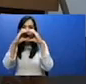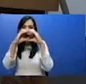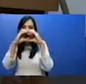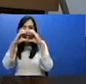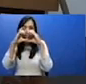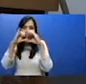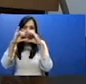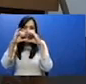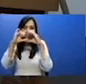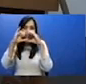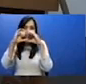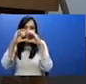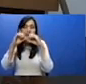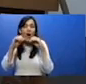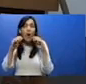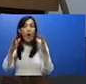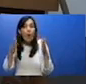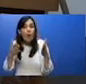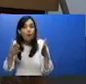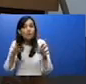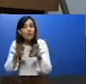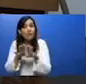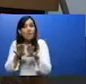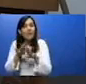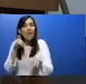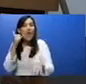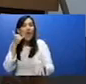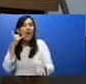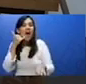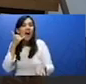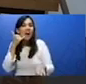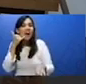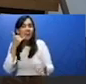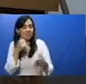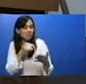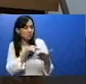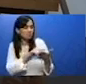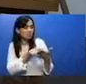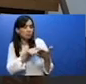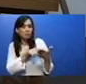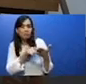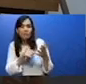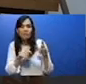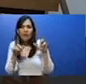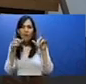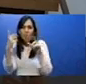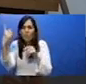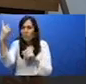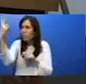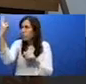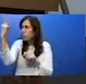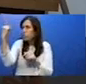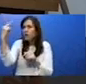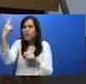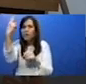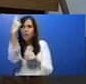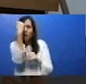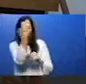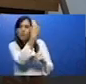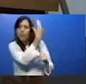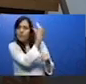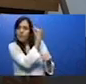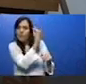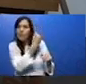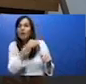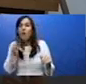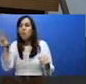gente pegar o celular e ó, clique, né? Que já sai lá coloridinho, né, bonitinho a imagem. Hoje